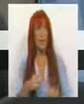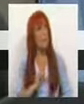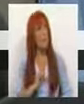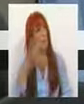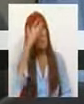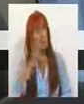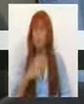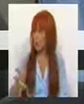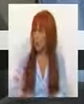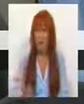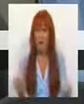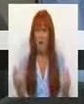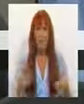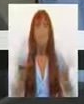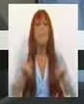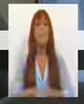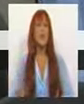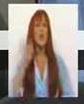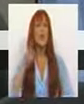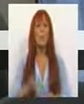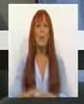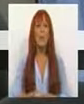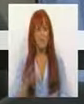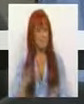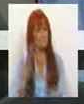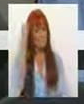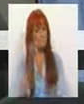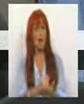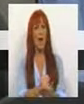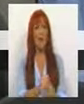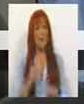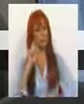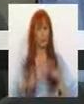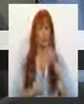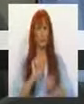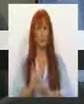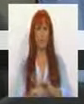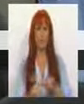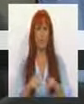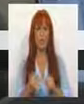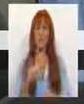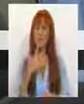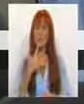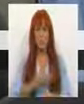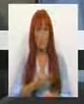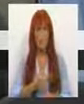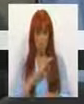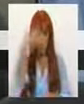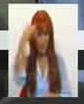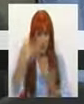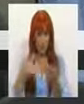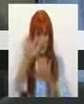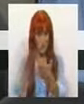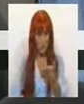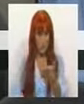entender, aprovada, é também um importante marco civilizacional e acredita o Sr. Professor que